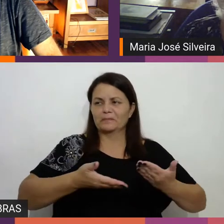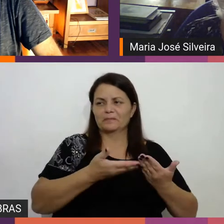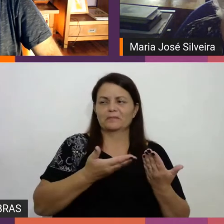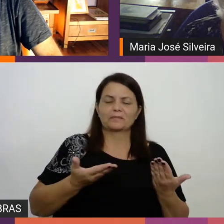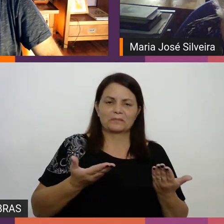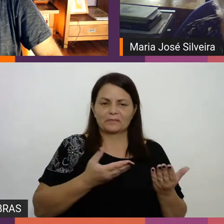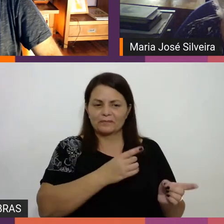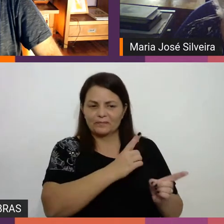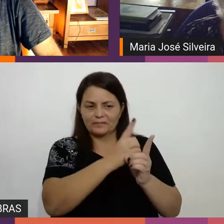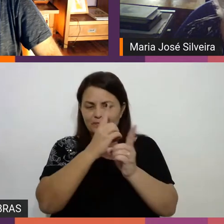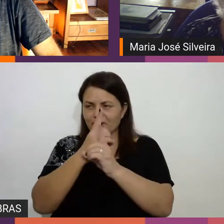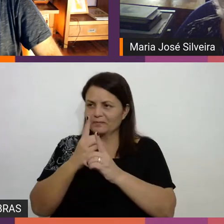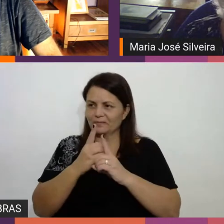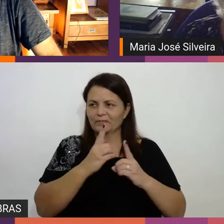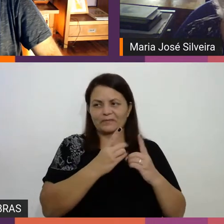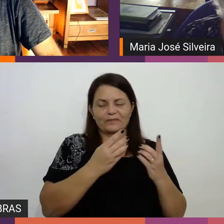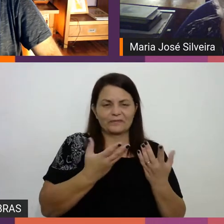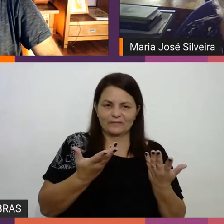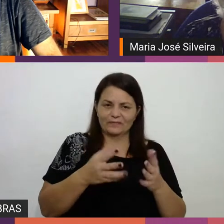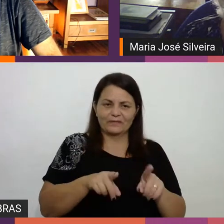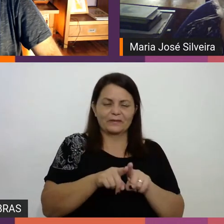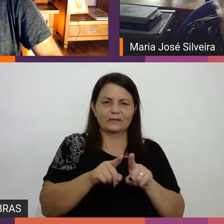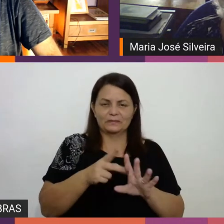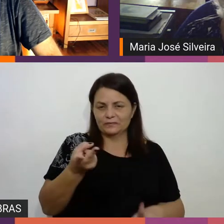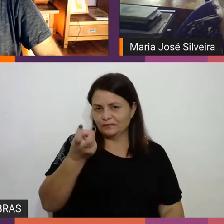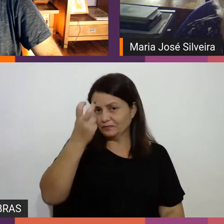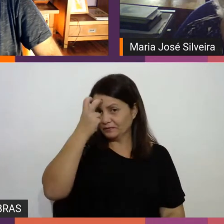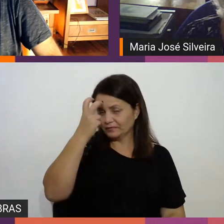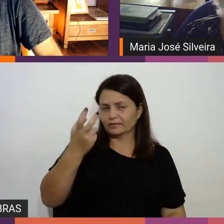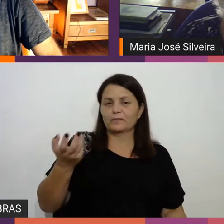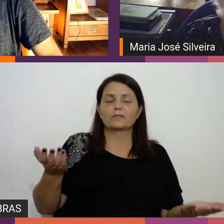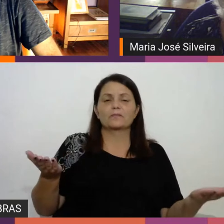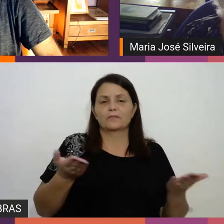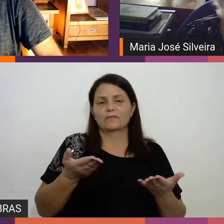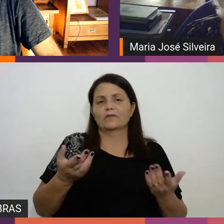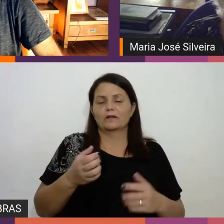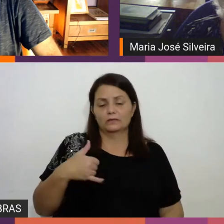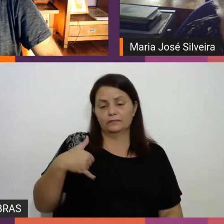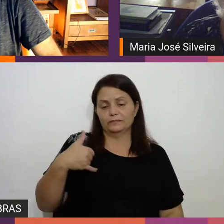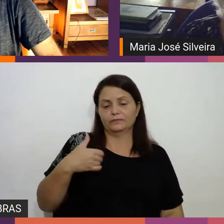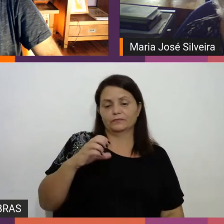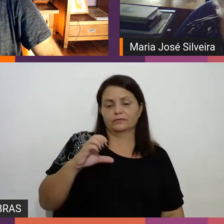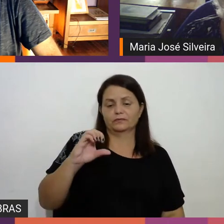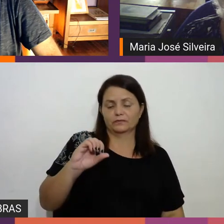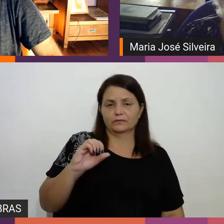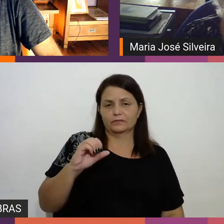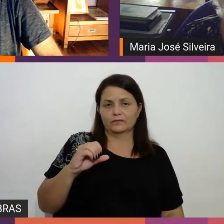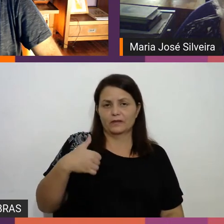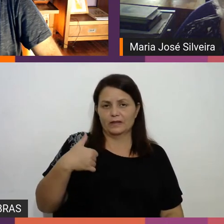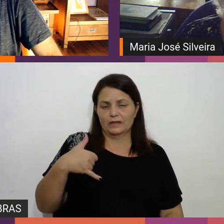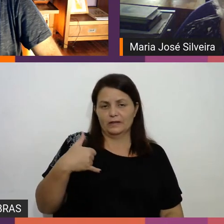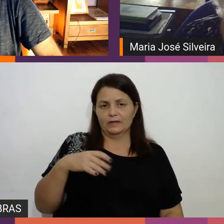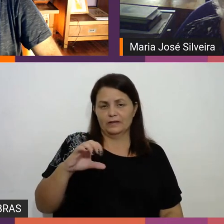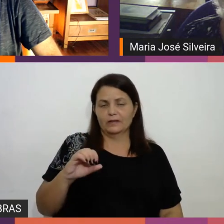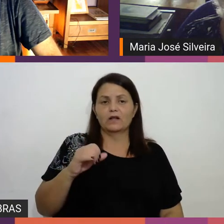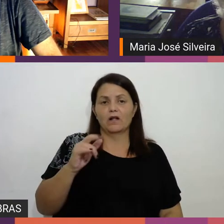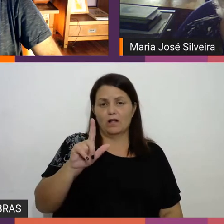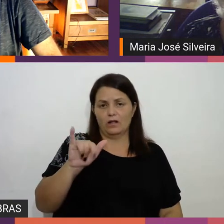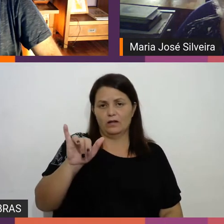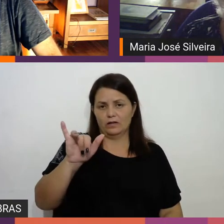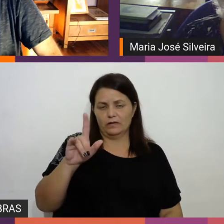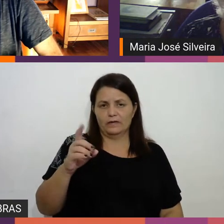esse encontro de interrogação do ITAU cultural ali já tava com mais de 90 anos ali né é uma